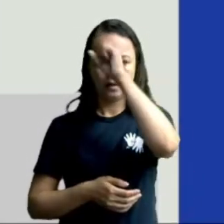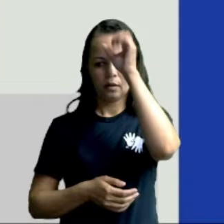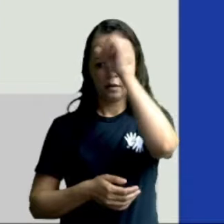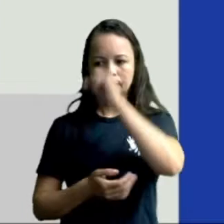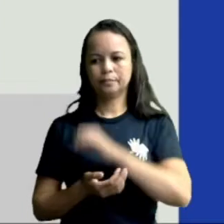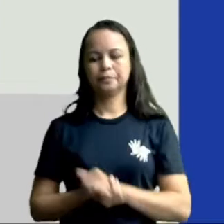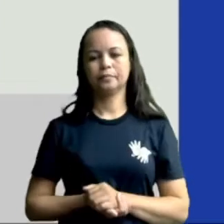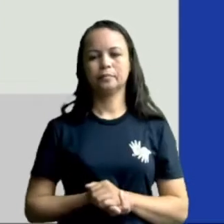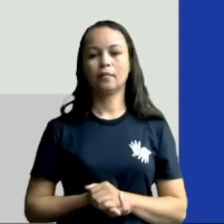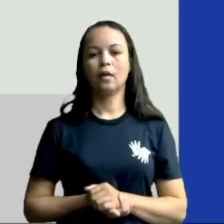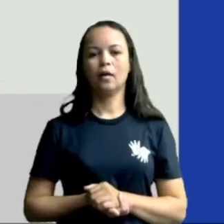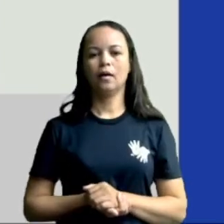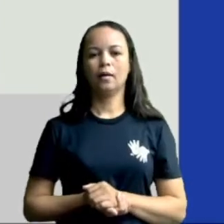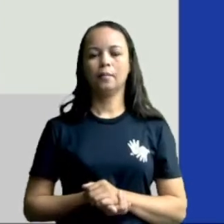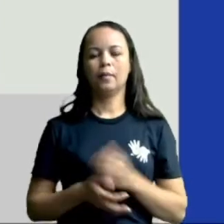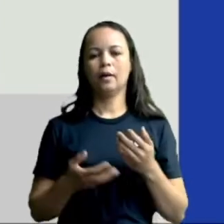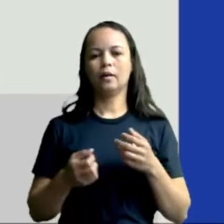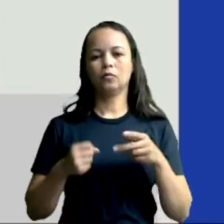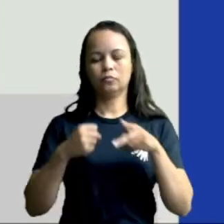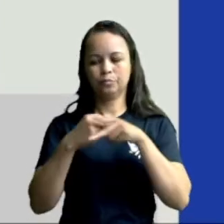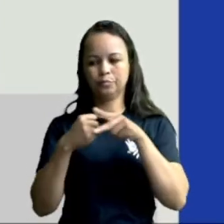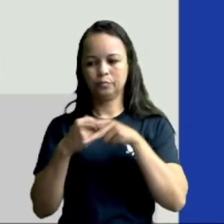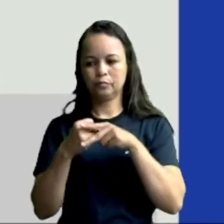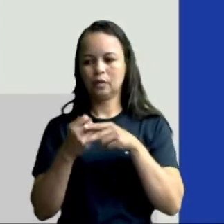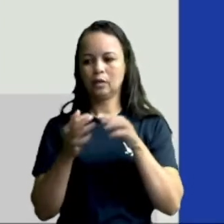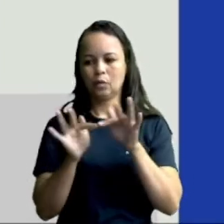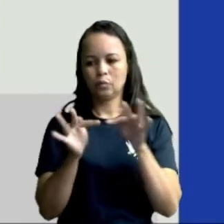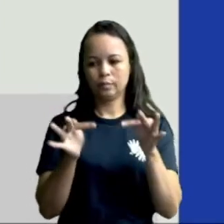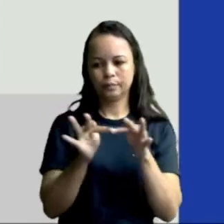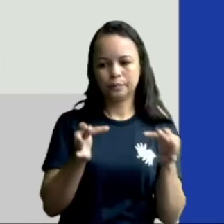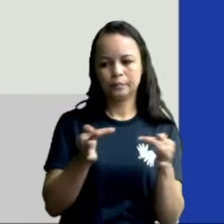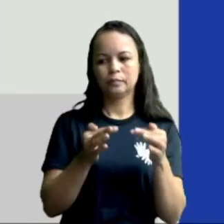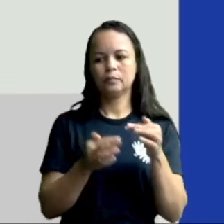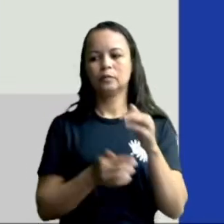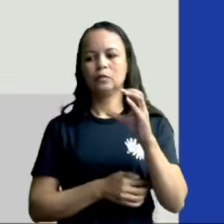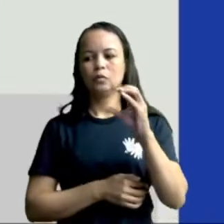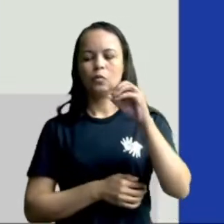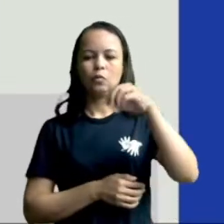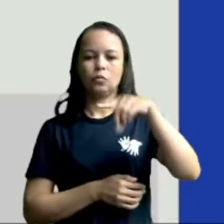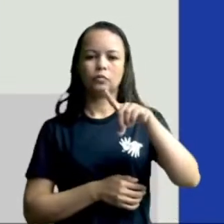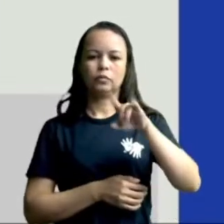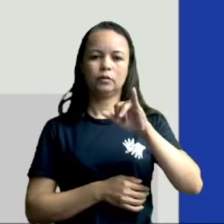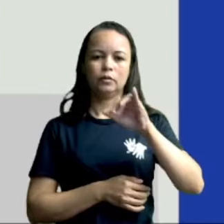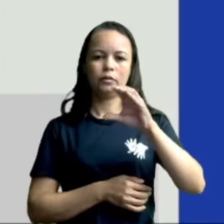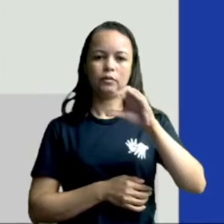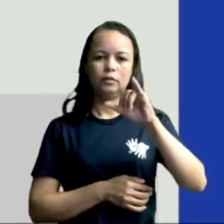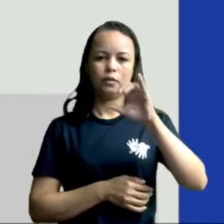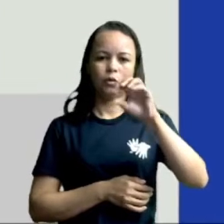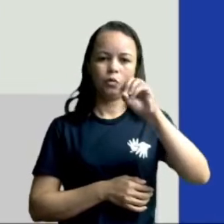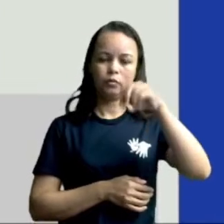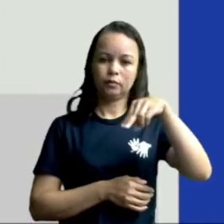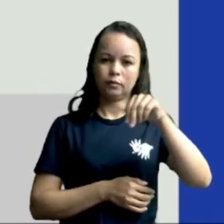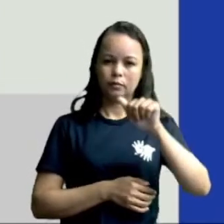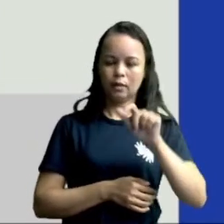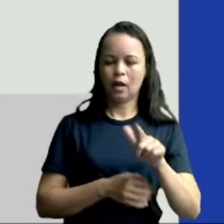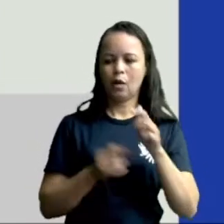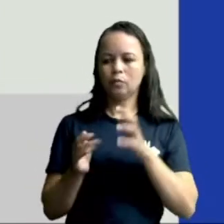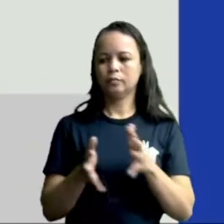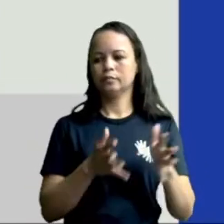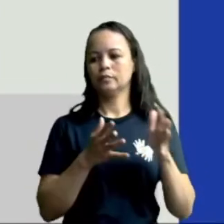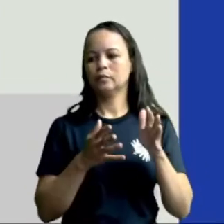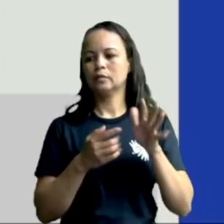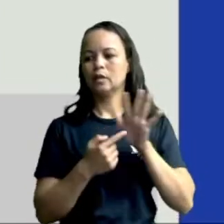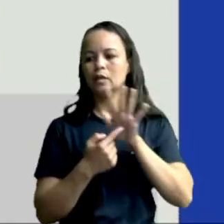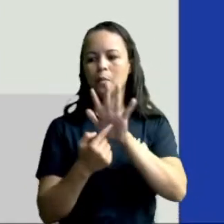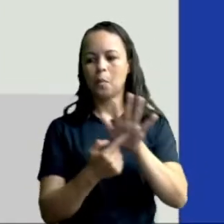Para conjugar um verbo em condicional simple, hay que añadir las terminaciones que se muestran en